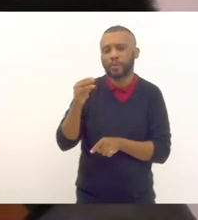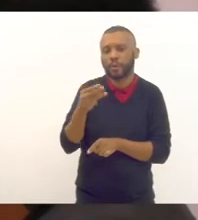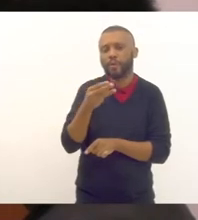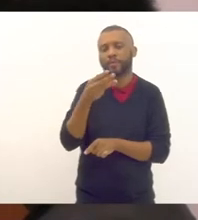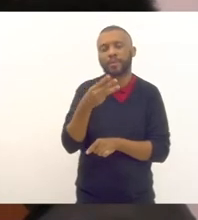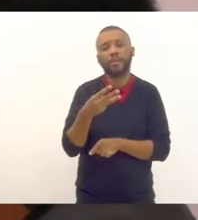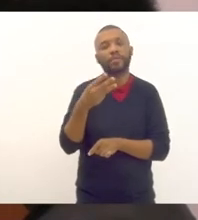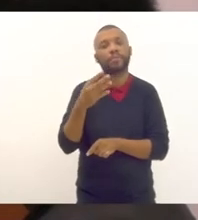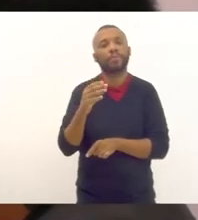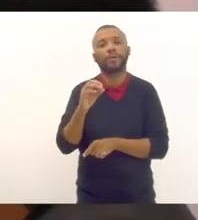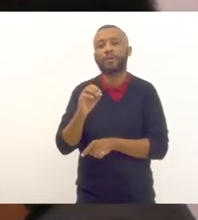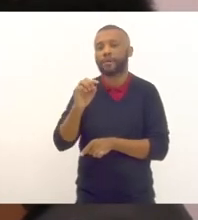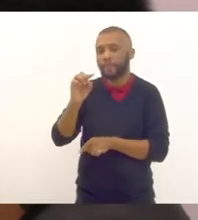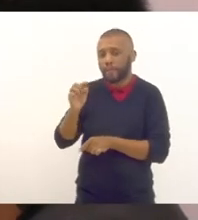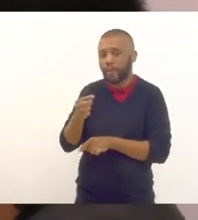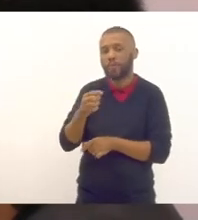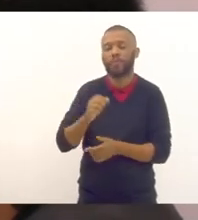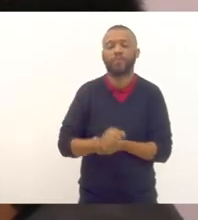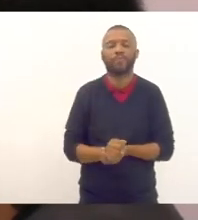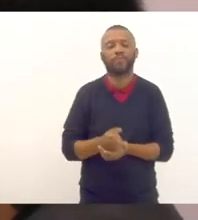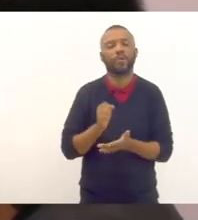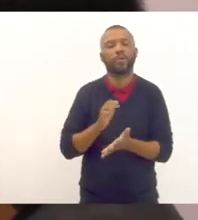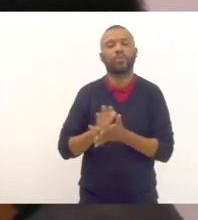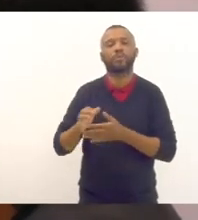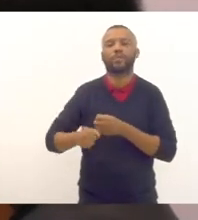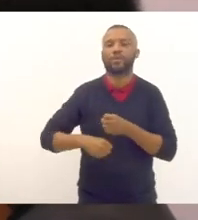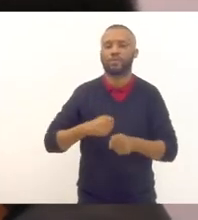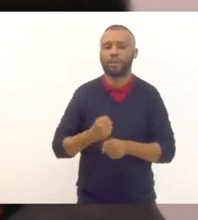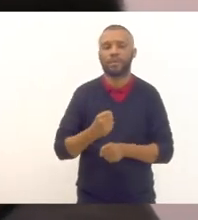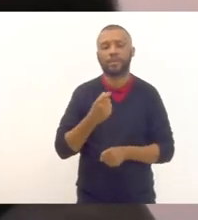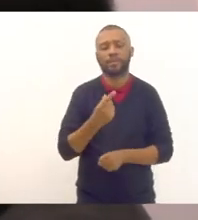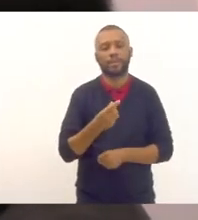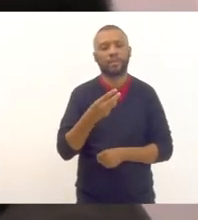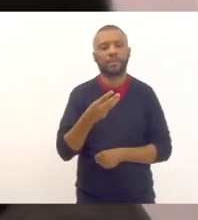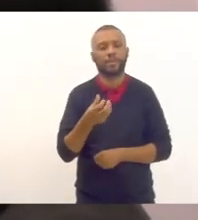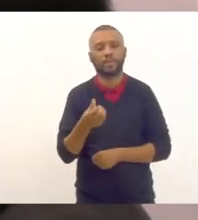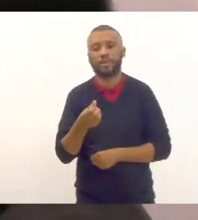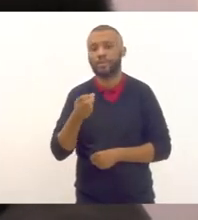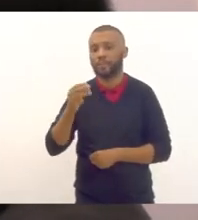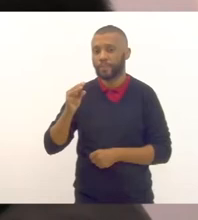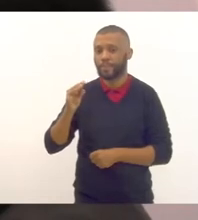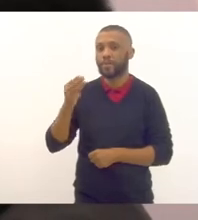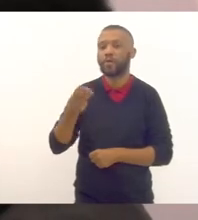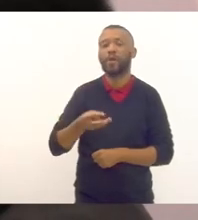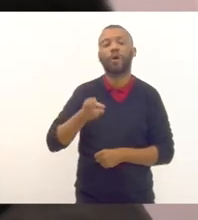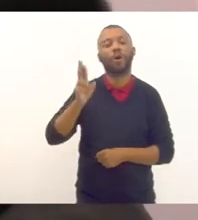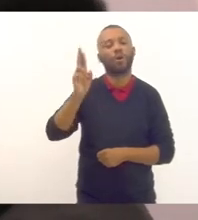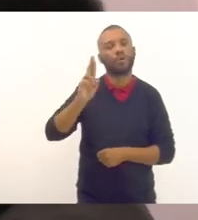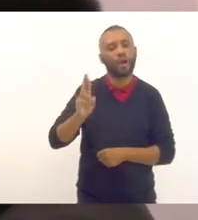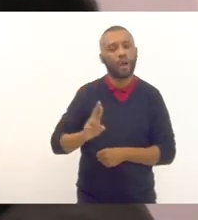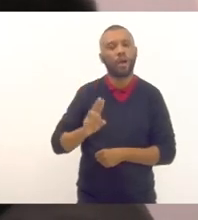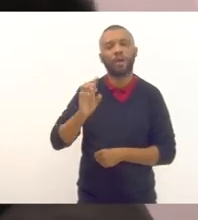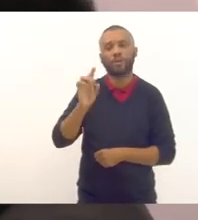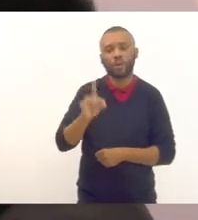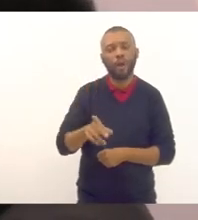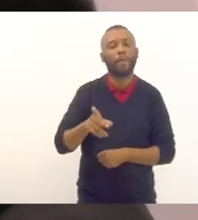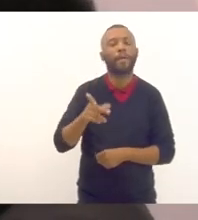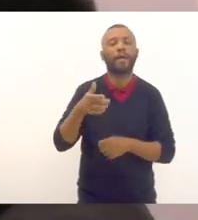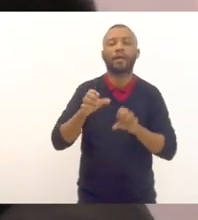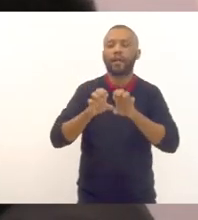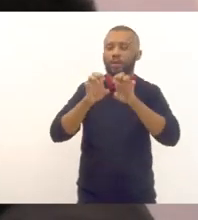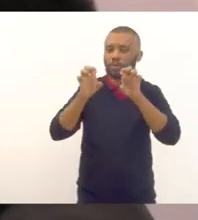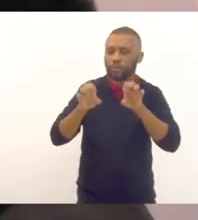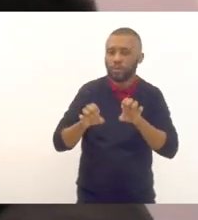11.340.000. Custo anual de 136 milhões de reais só para manter a estrutura